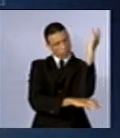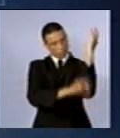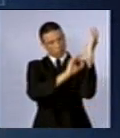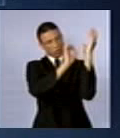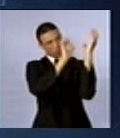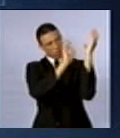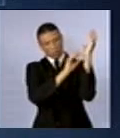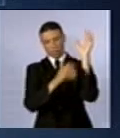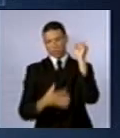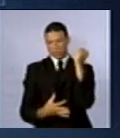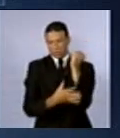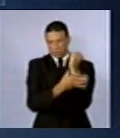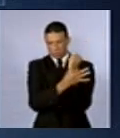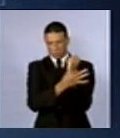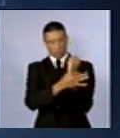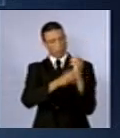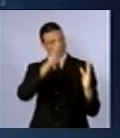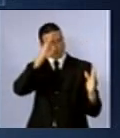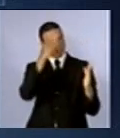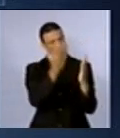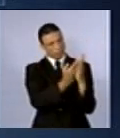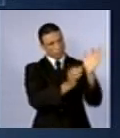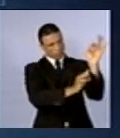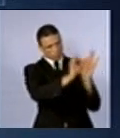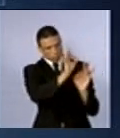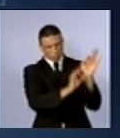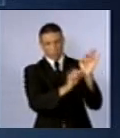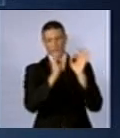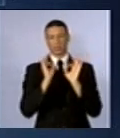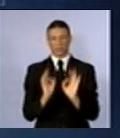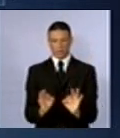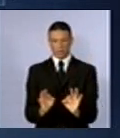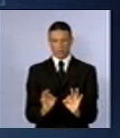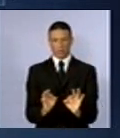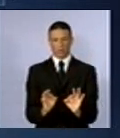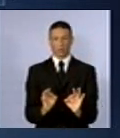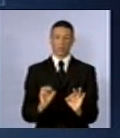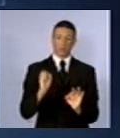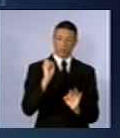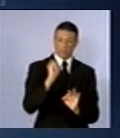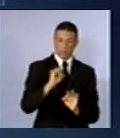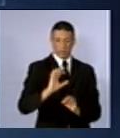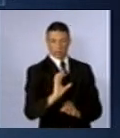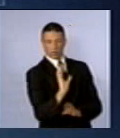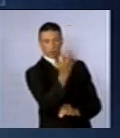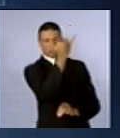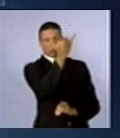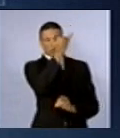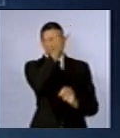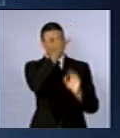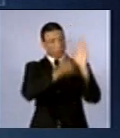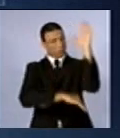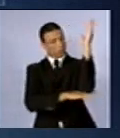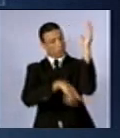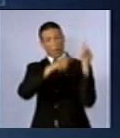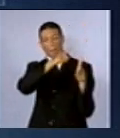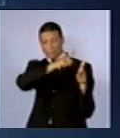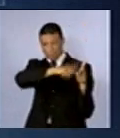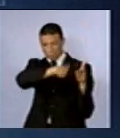necessária segurança e confiabilidade estrutural, de forma tal que o eventual colapso dessa estrutura tenha a